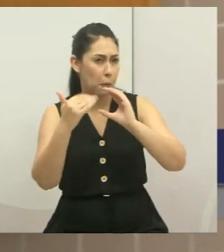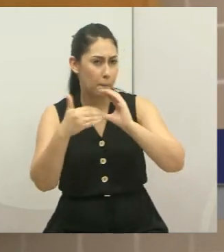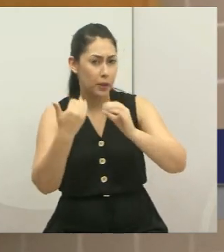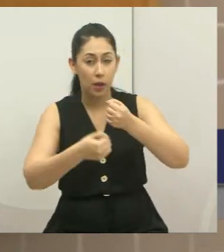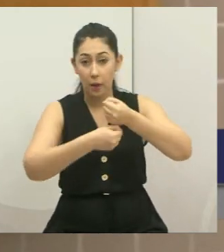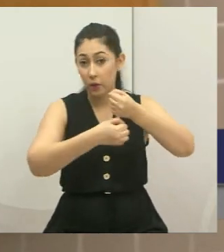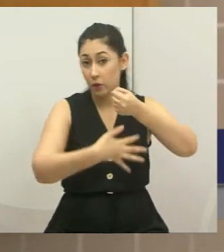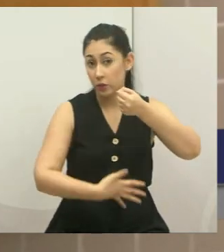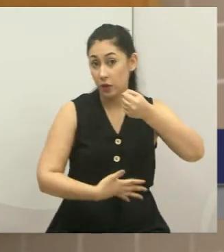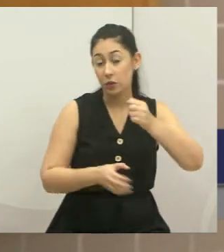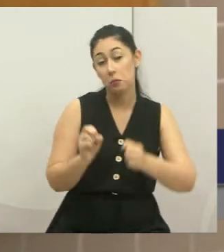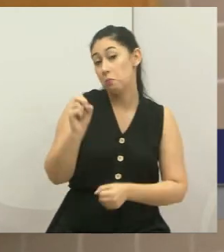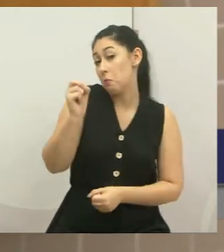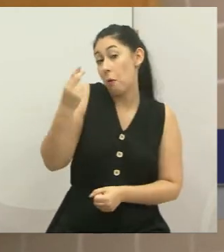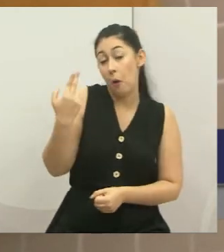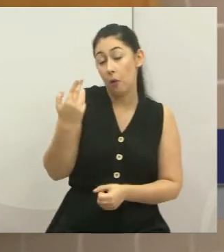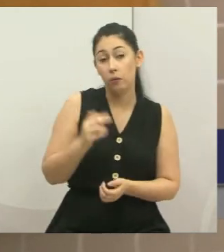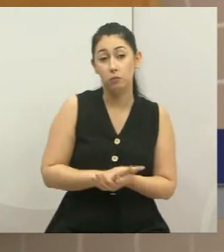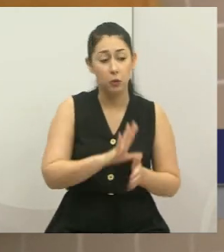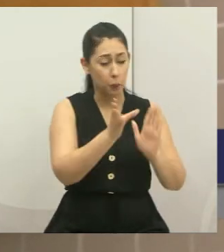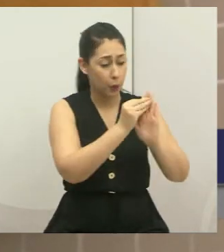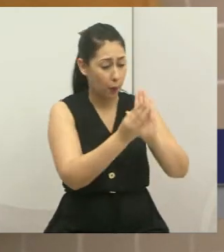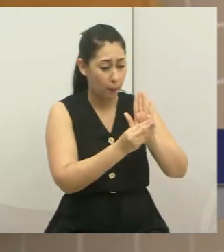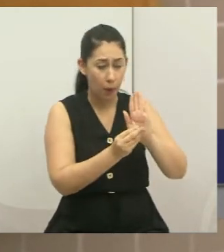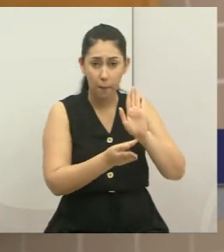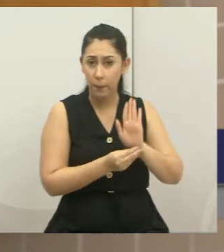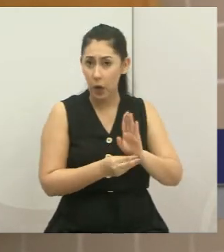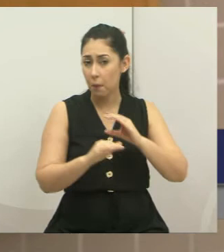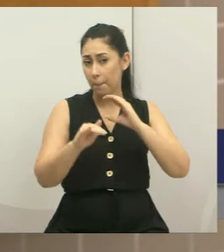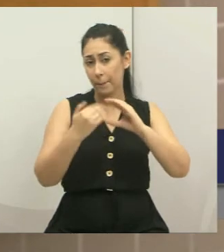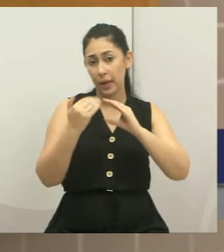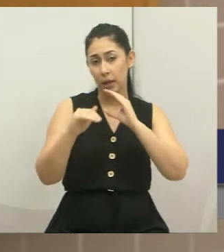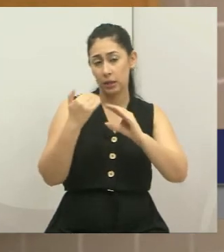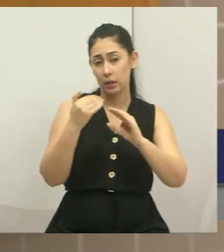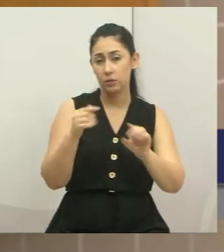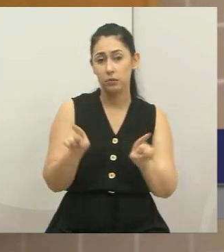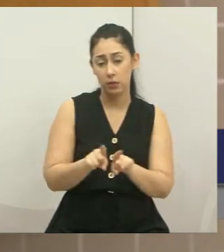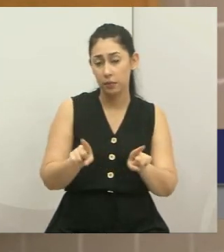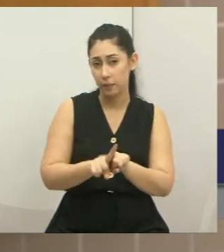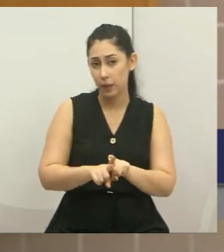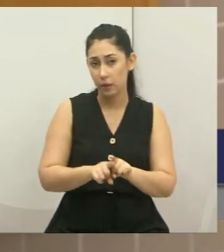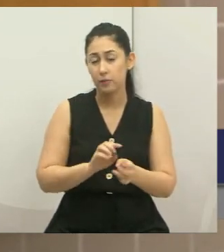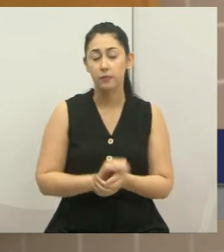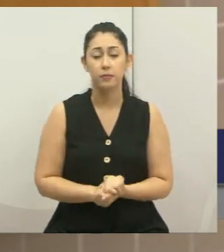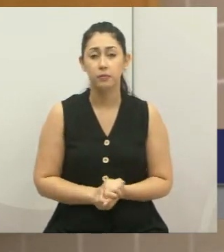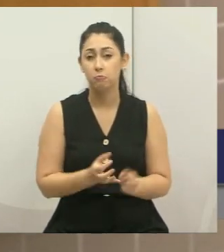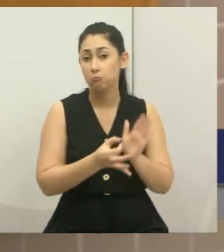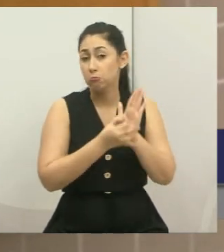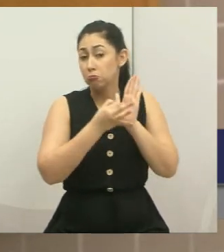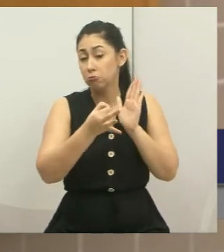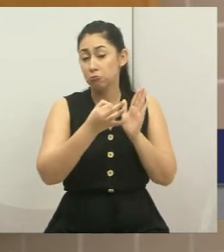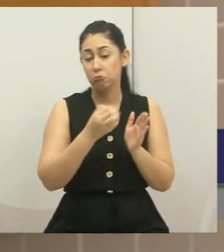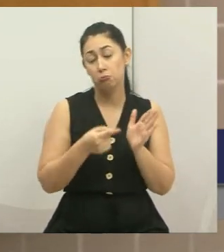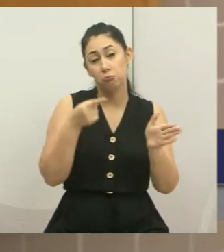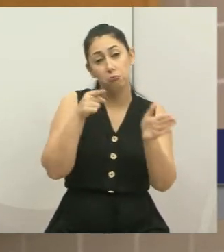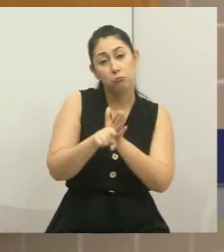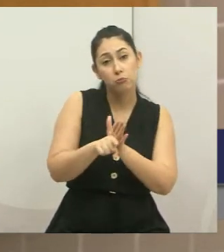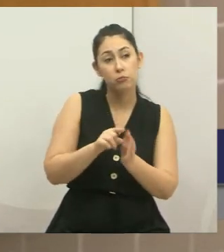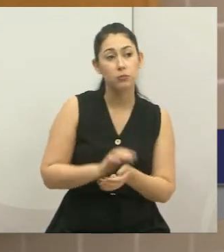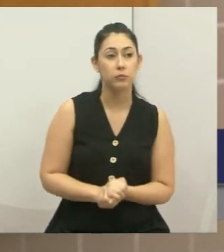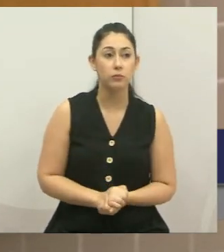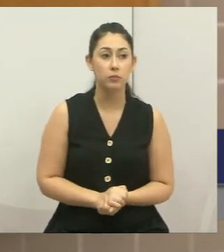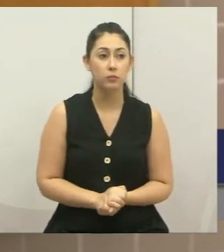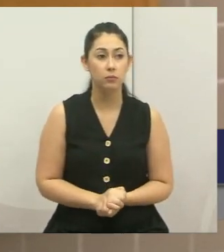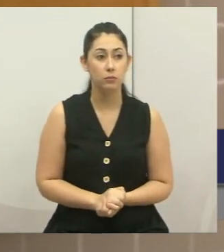chats, ou já vai preenchendo o formulário e deixa lá no formulário a sua questão. Ok?